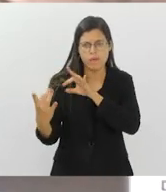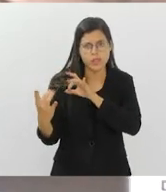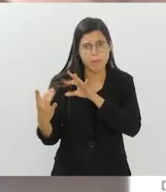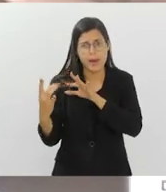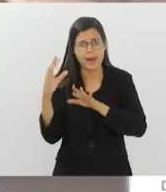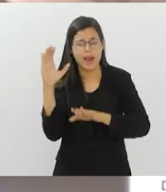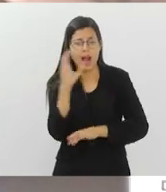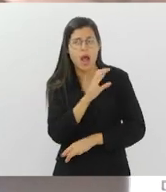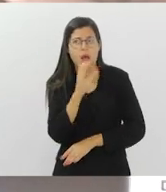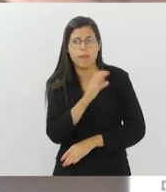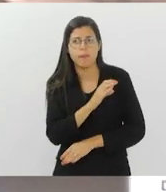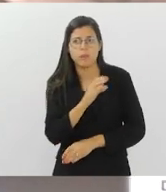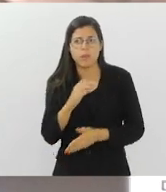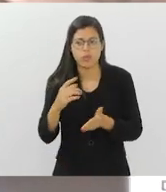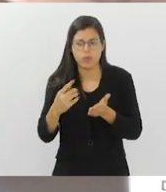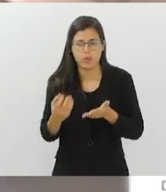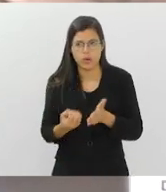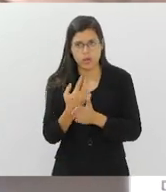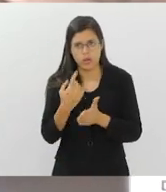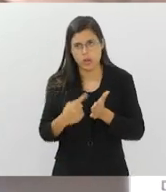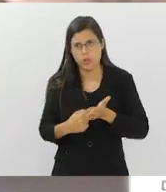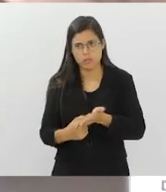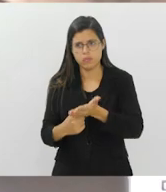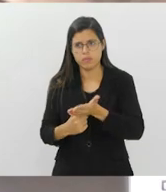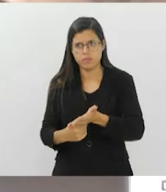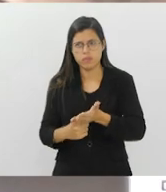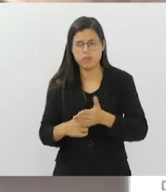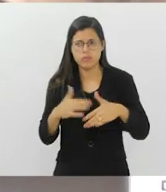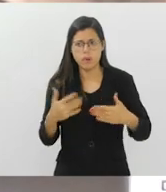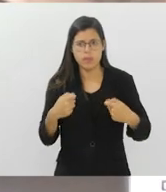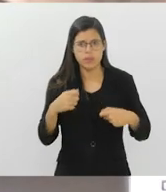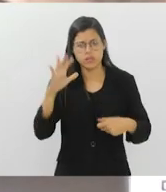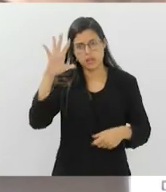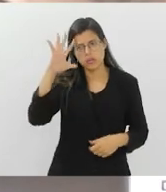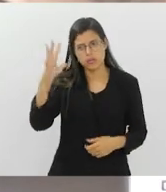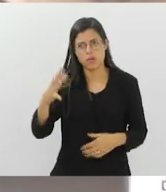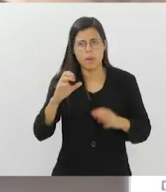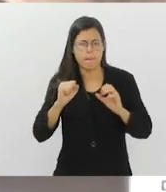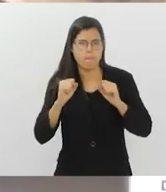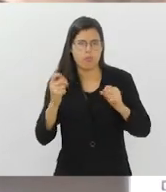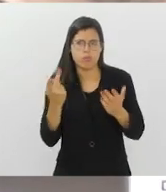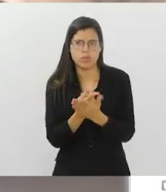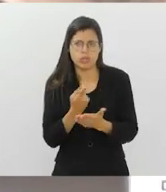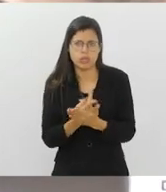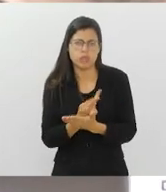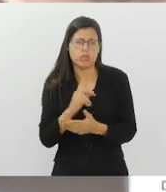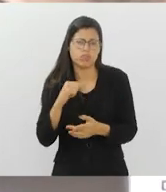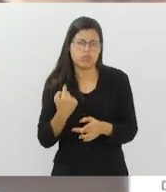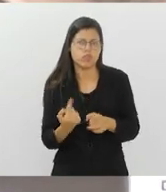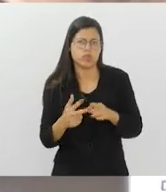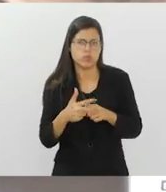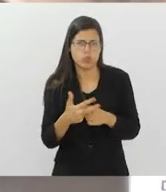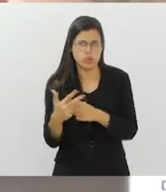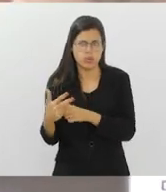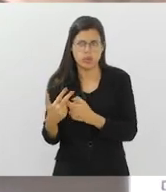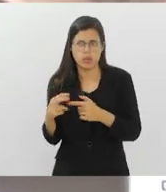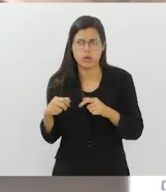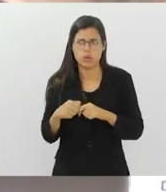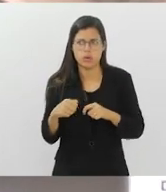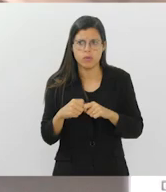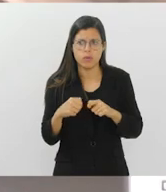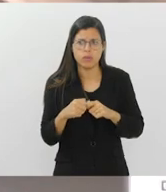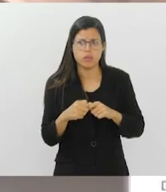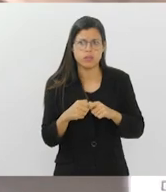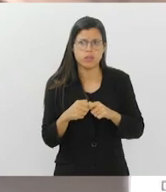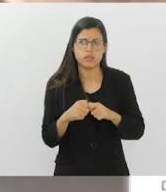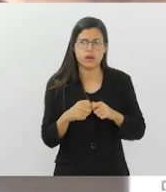Então, criou compromisso. Então, é para resolver, mas pode ter erro. O erro a gente corrige. Eu estou fazendo preventivo e